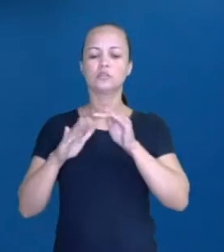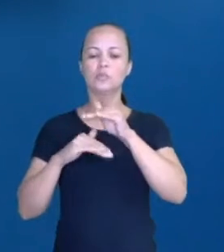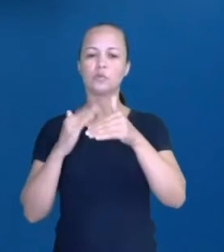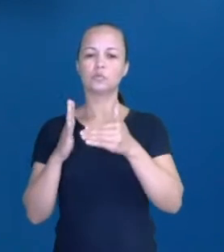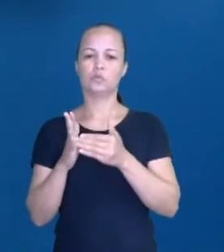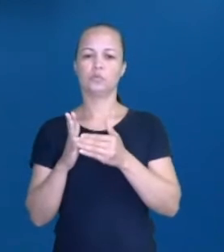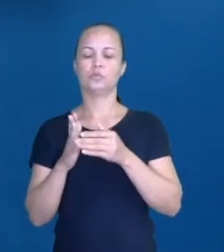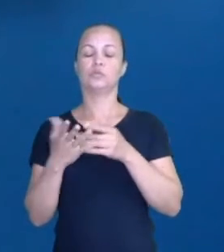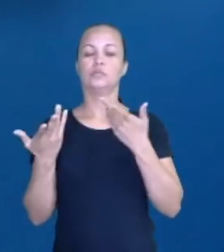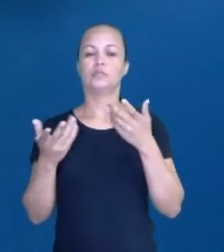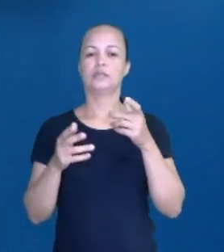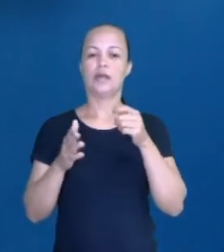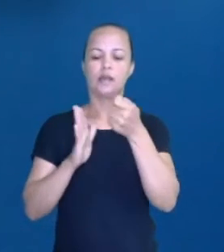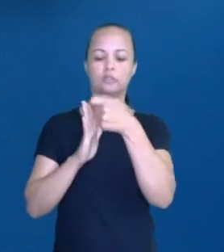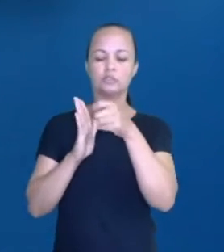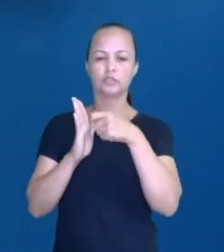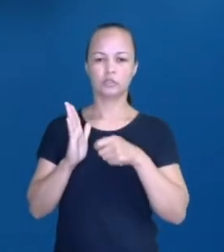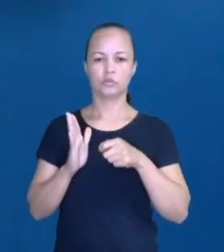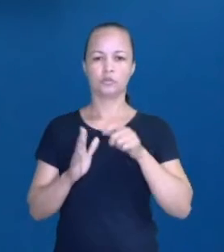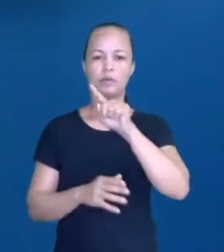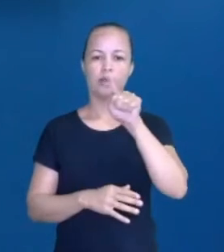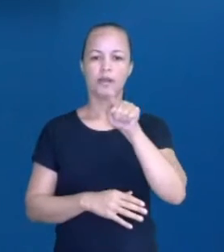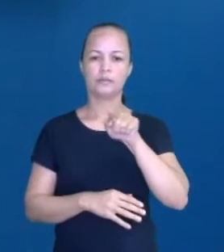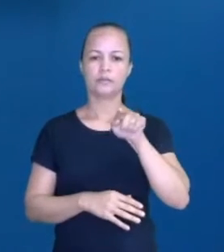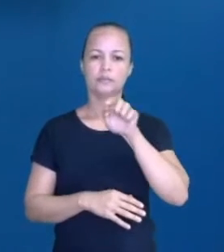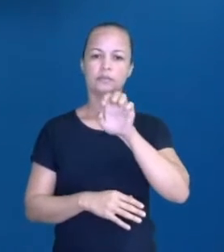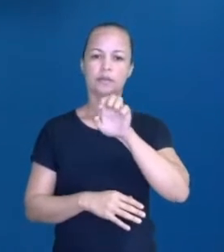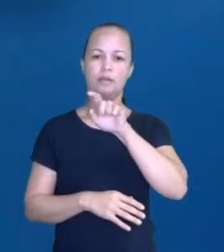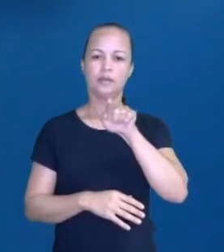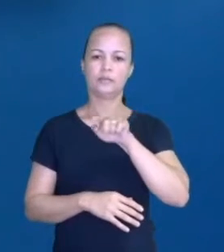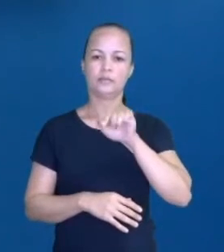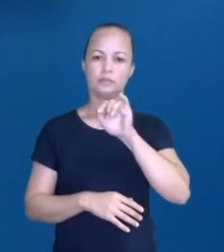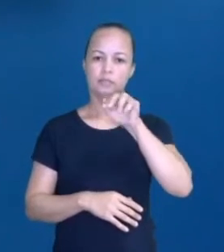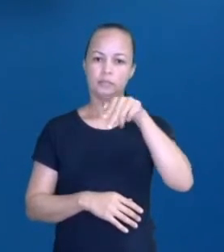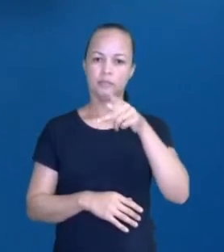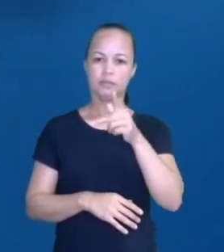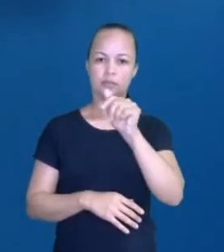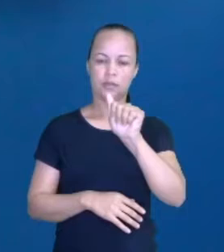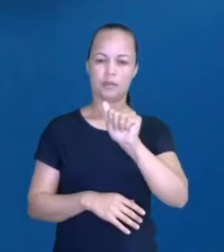Zezinha Lins. Vou recitar para vocês.